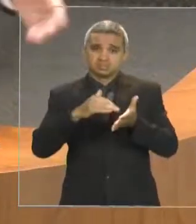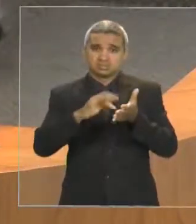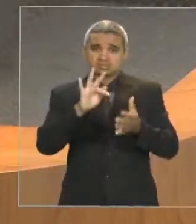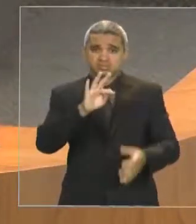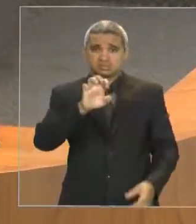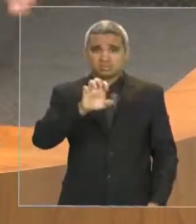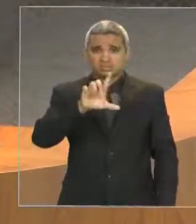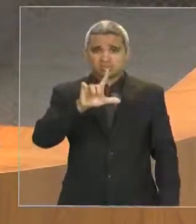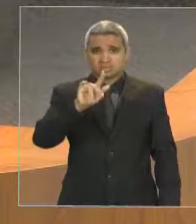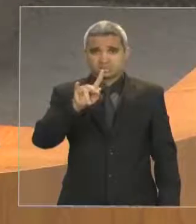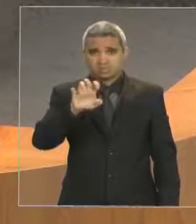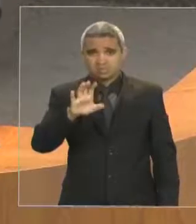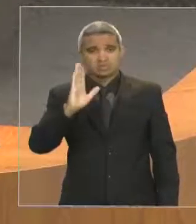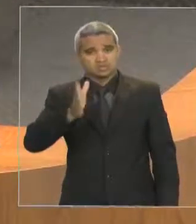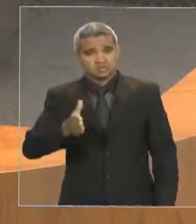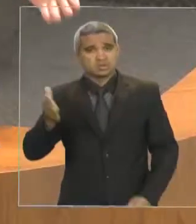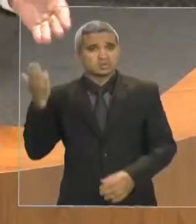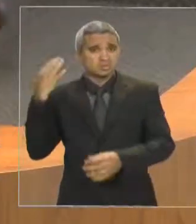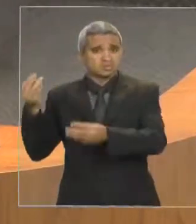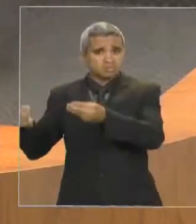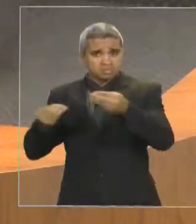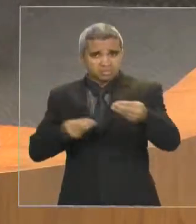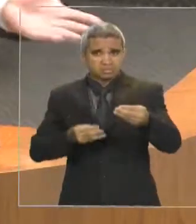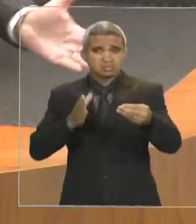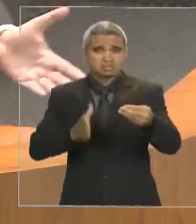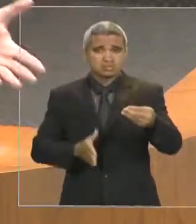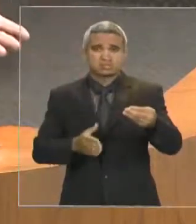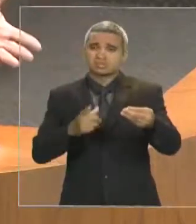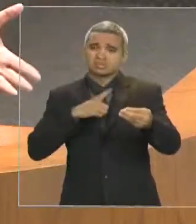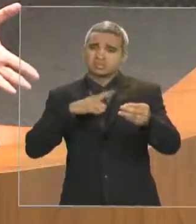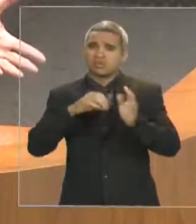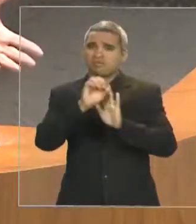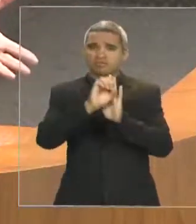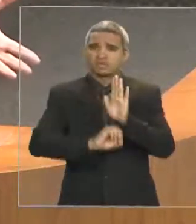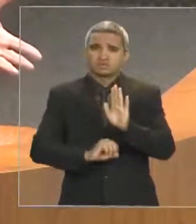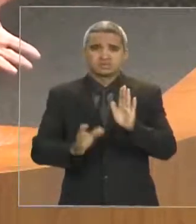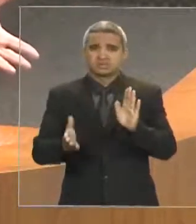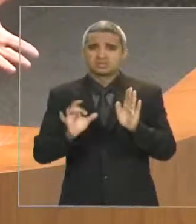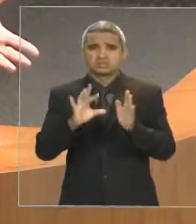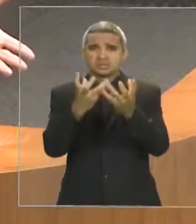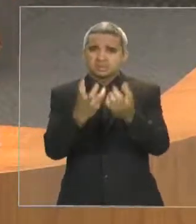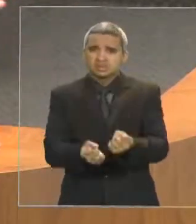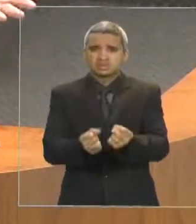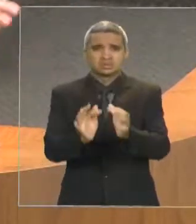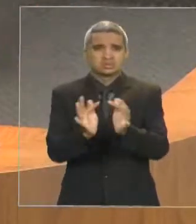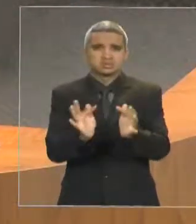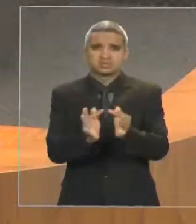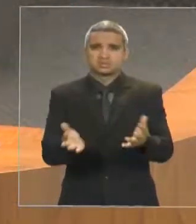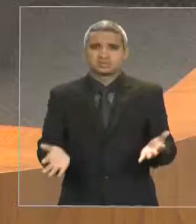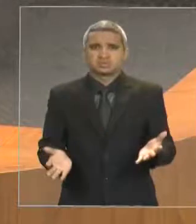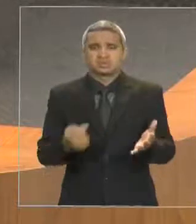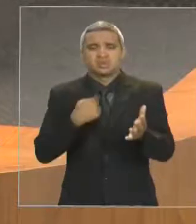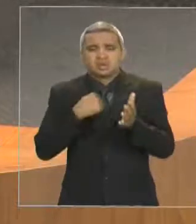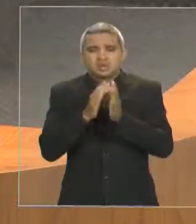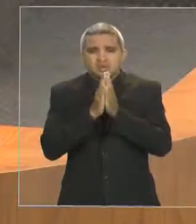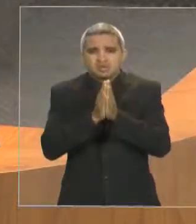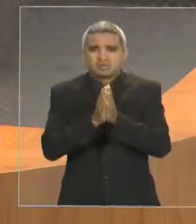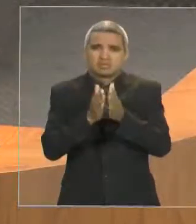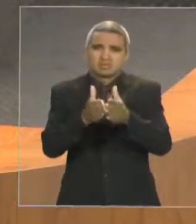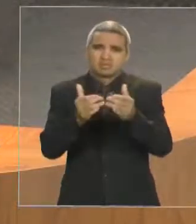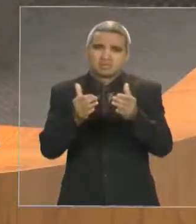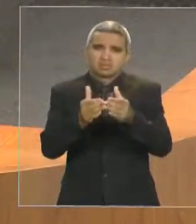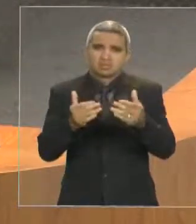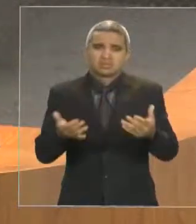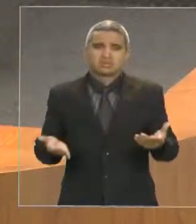certeza já está as informações aqui, ele oficializa e não tem nada demais. Eu faço esse apelo porque isso não